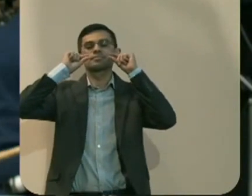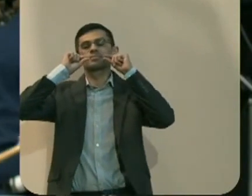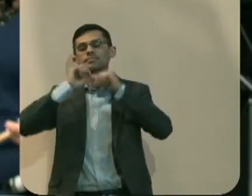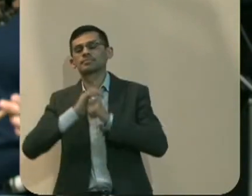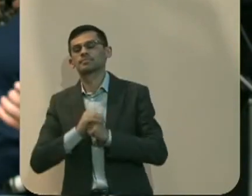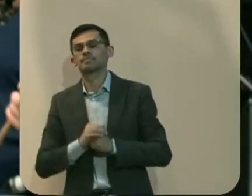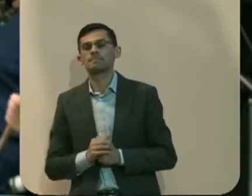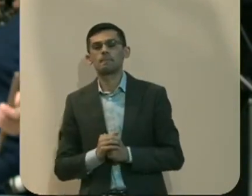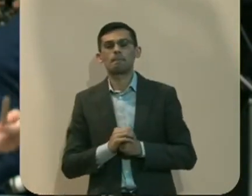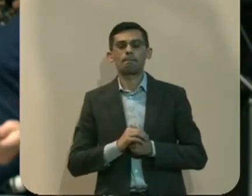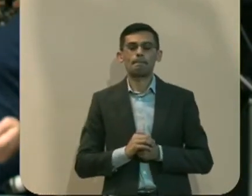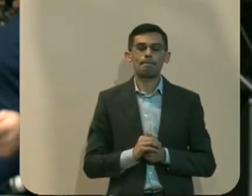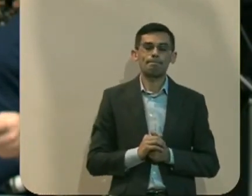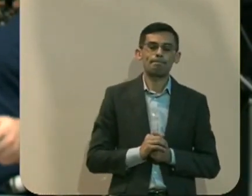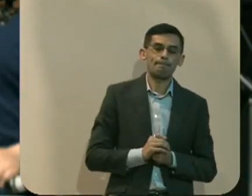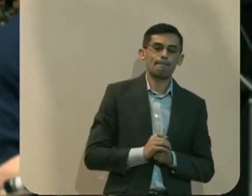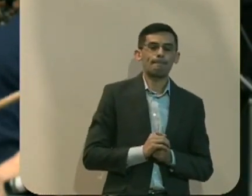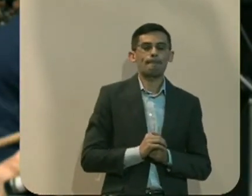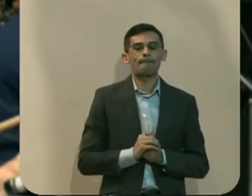cruz.